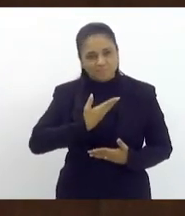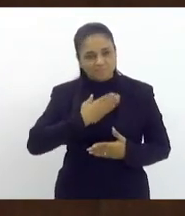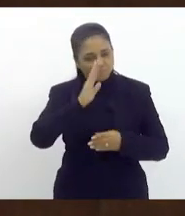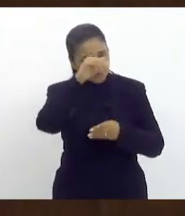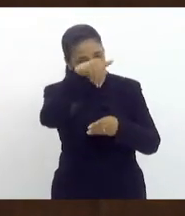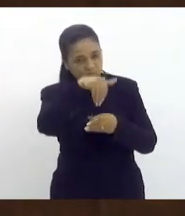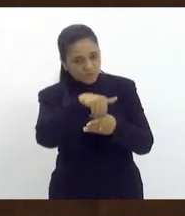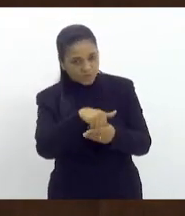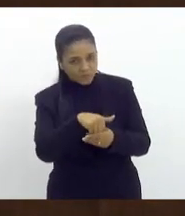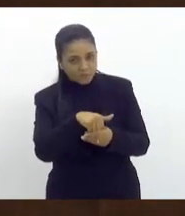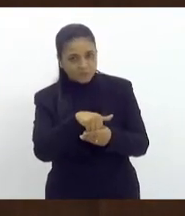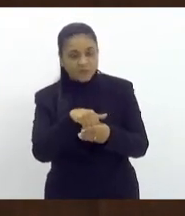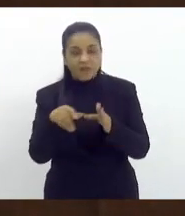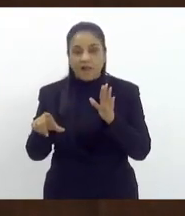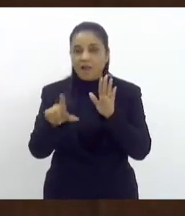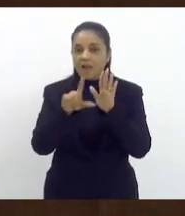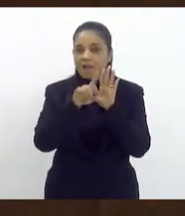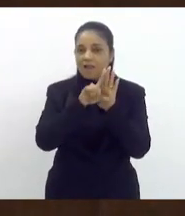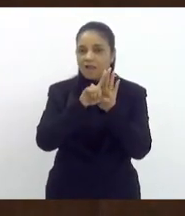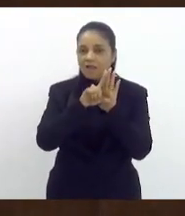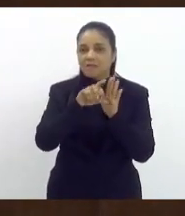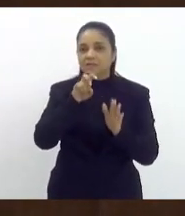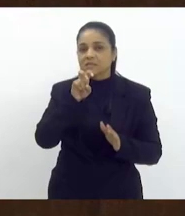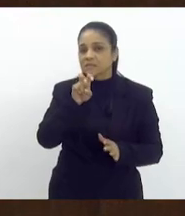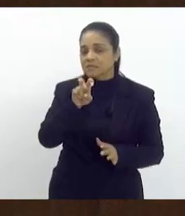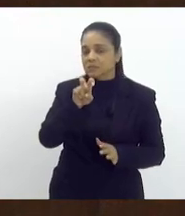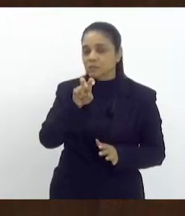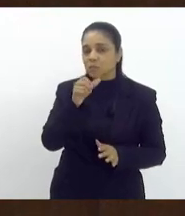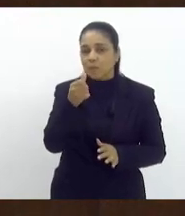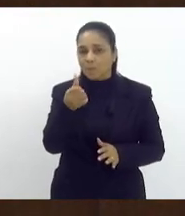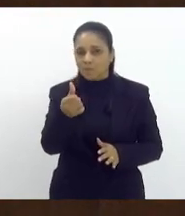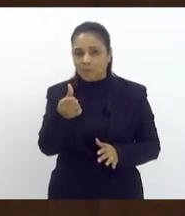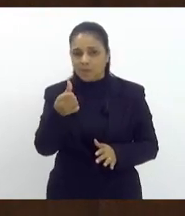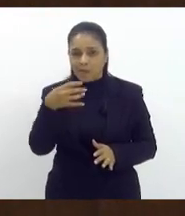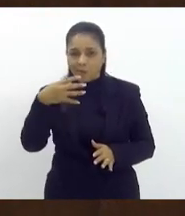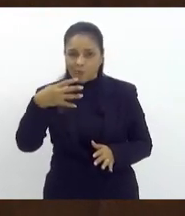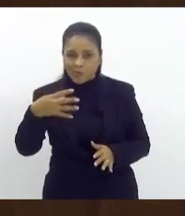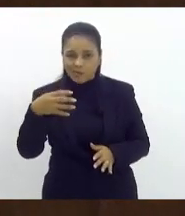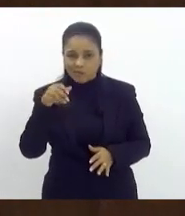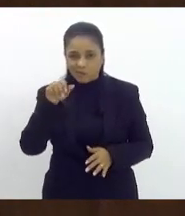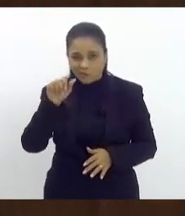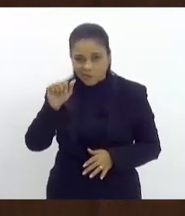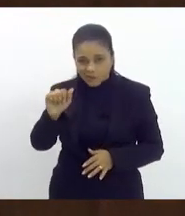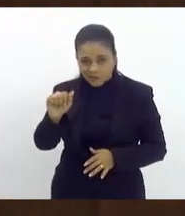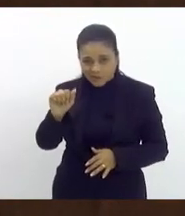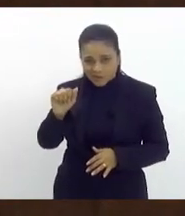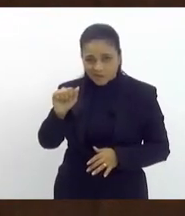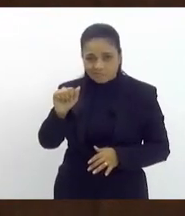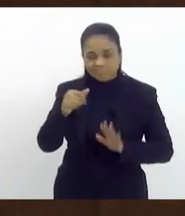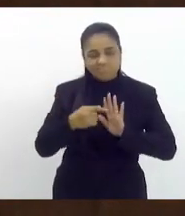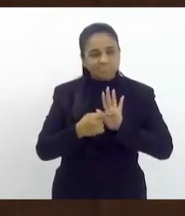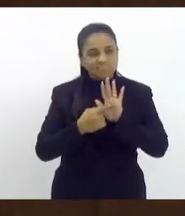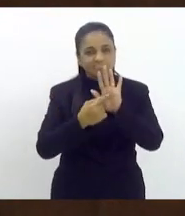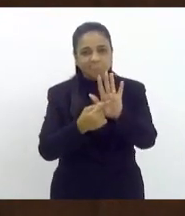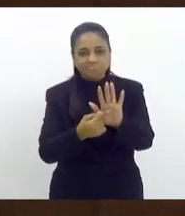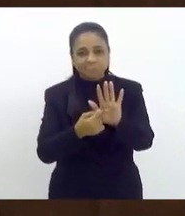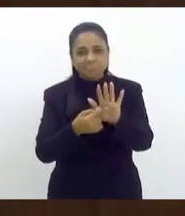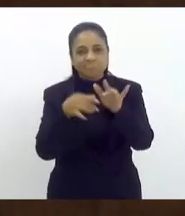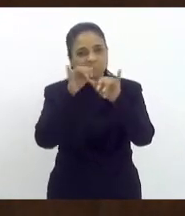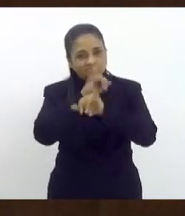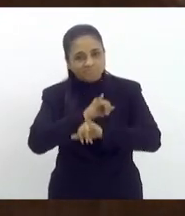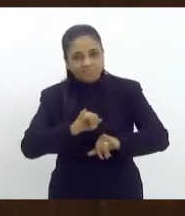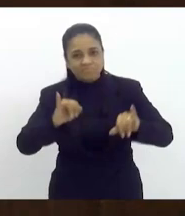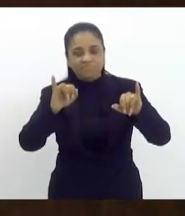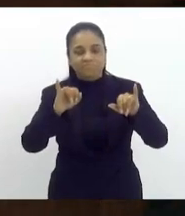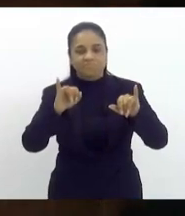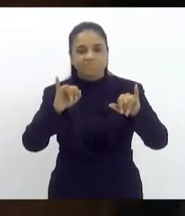votado na lei 564 a em que nós apresentamos declara